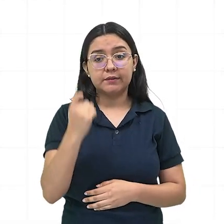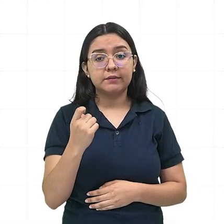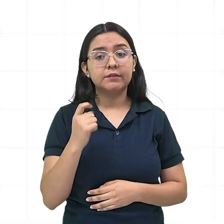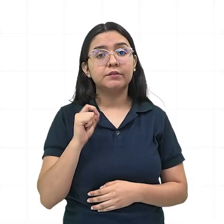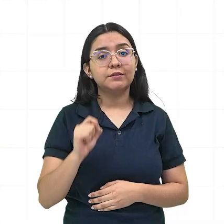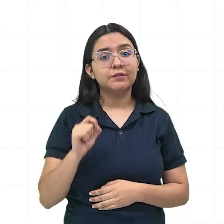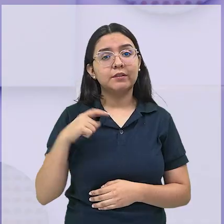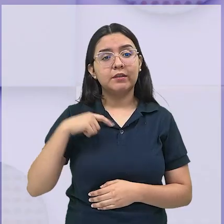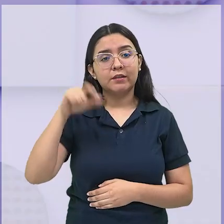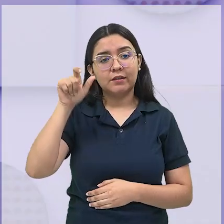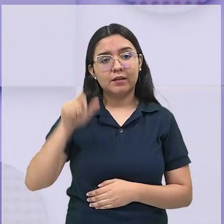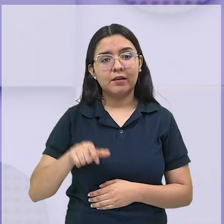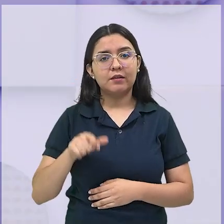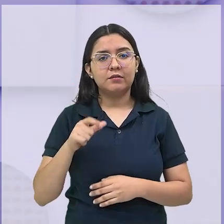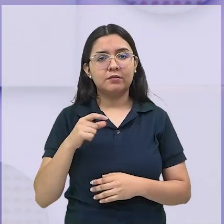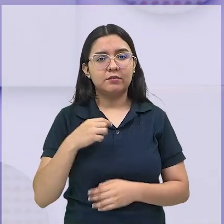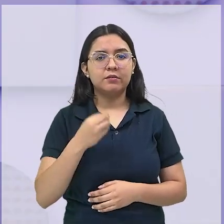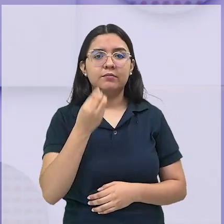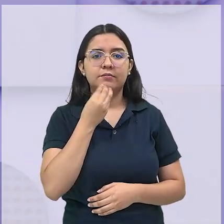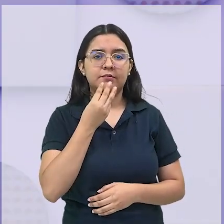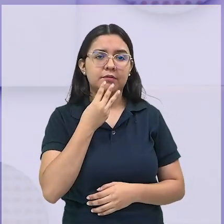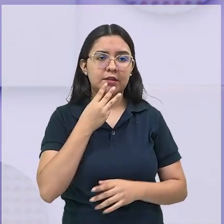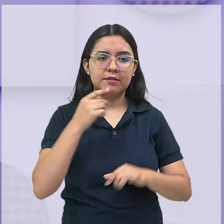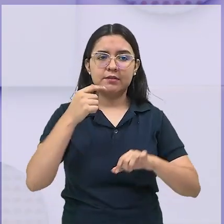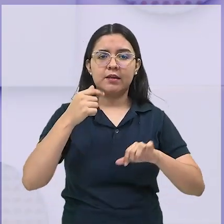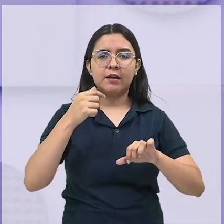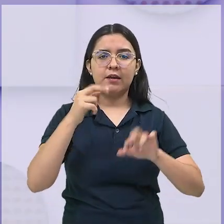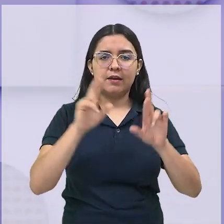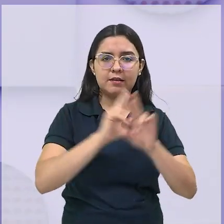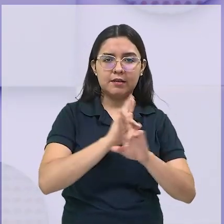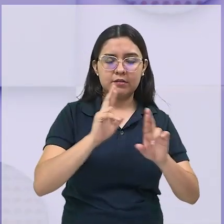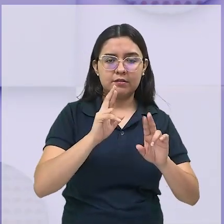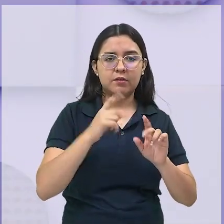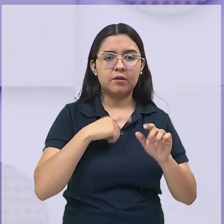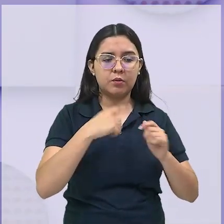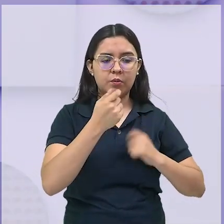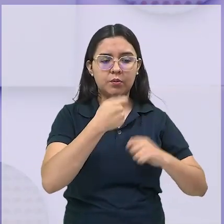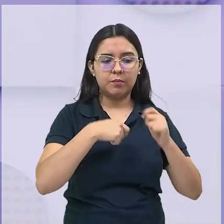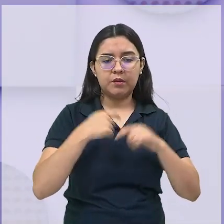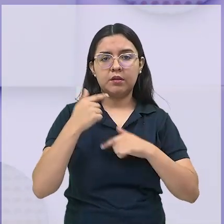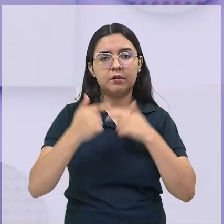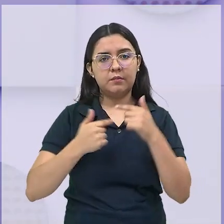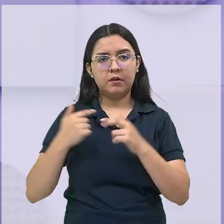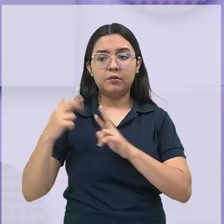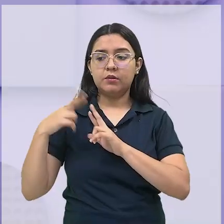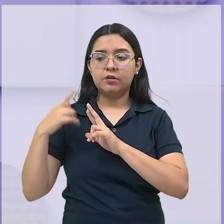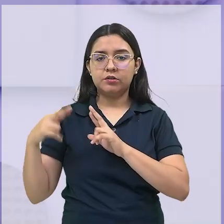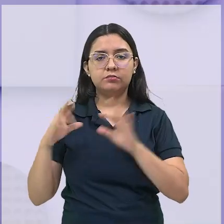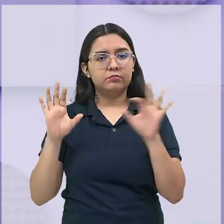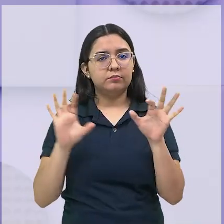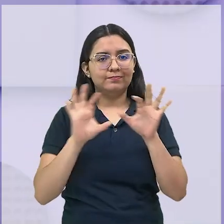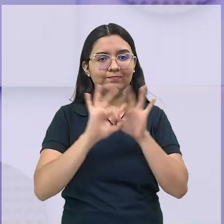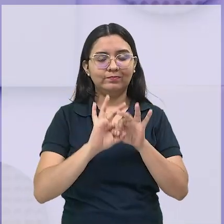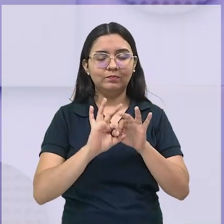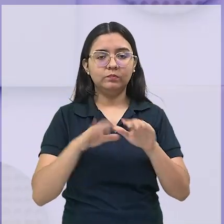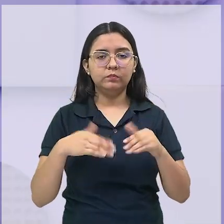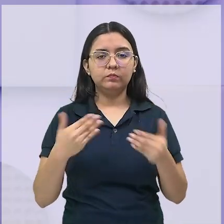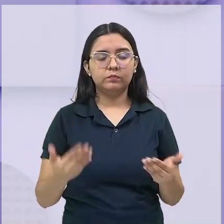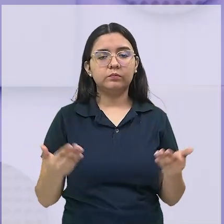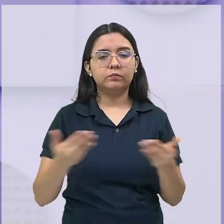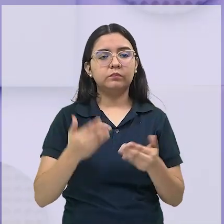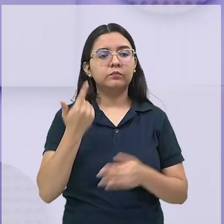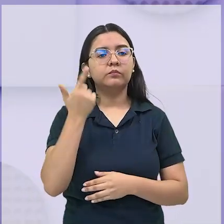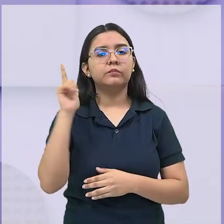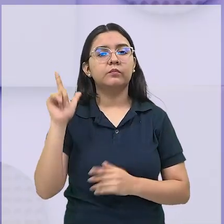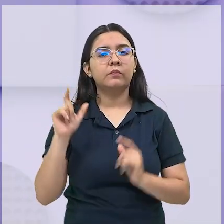Weber vai demonstrar nessa relação entre economia, trabalho e religião. Aí nós vamos ver uma outra obra